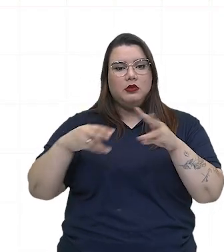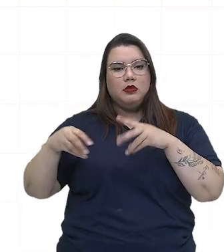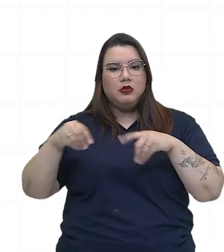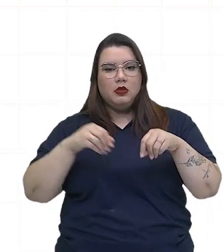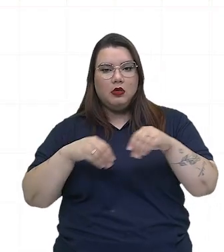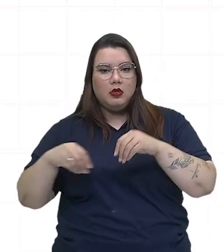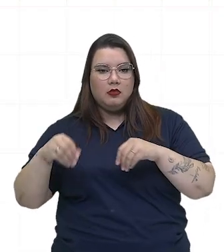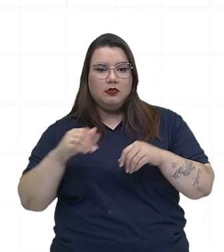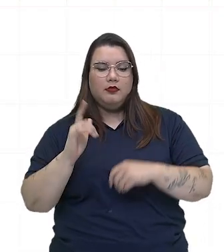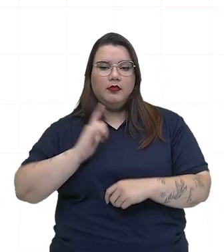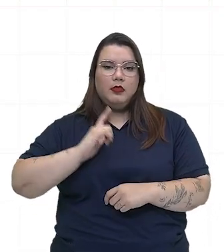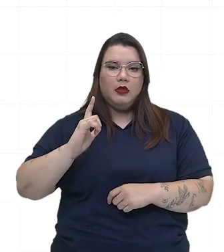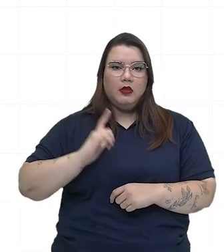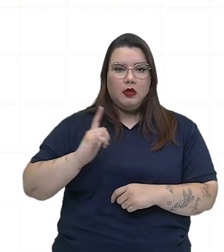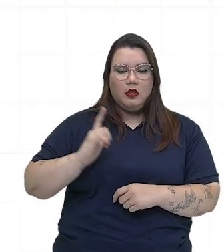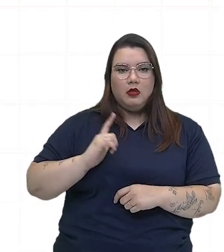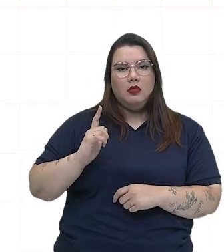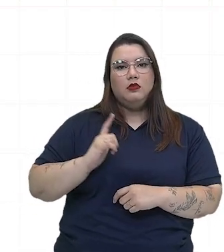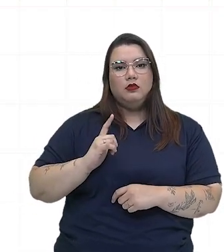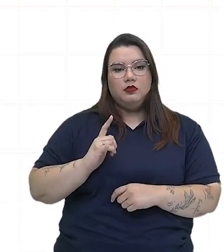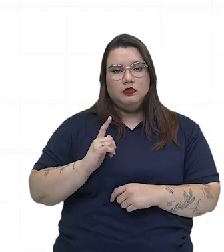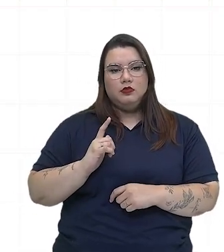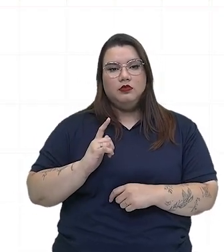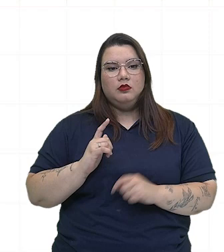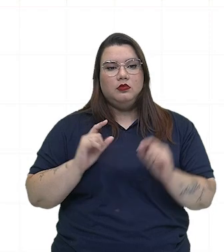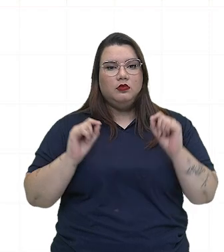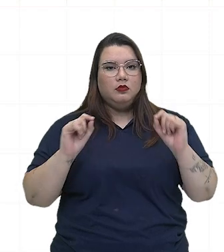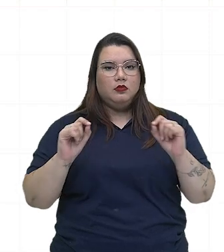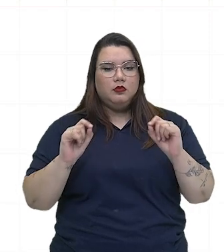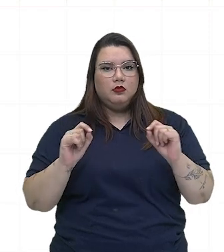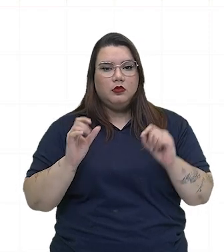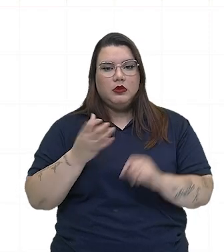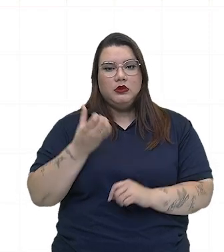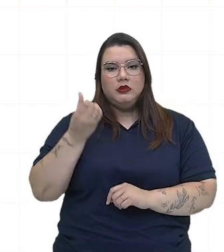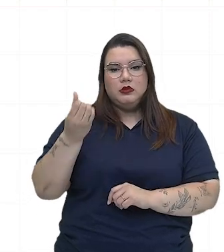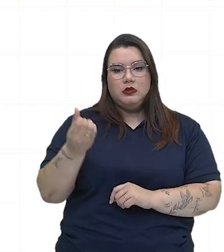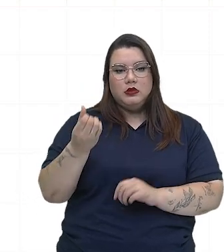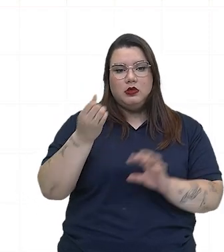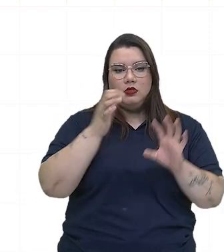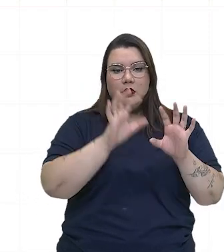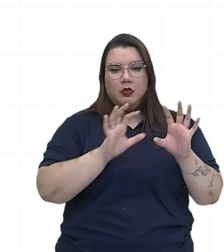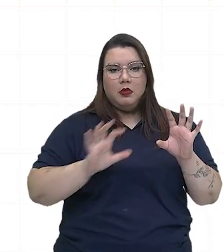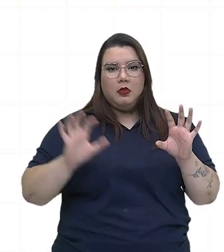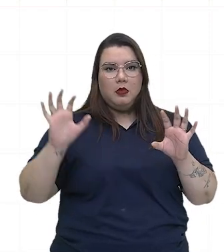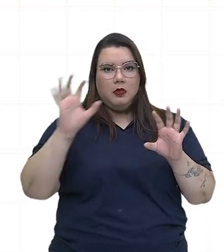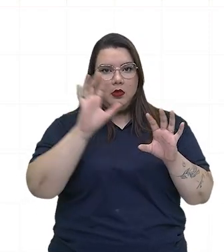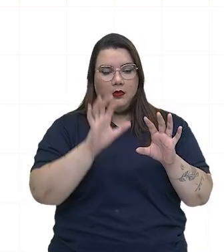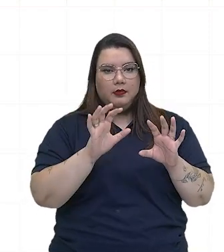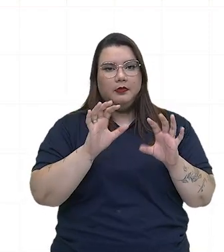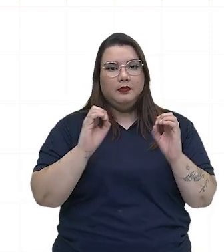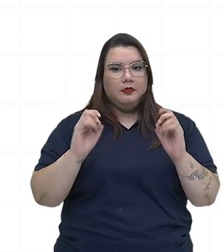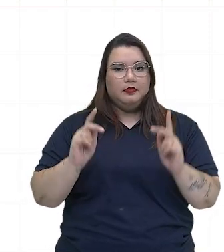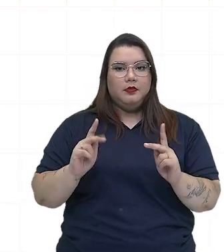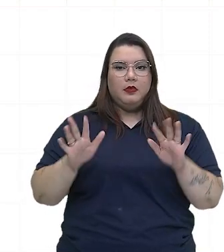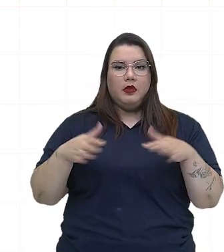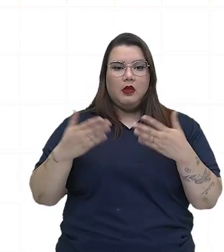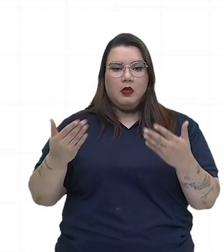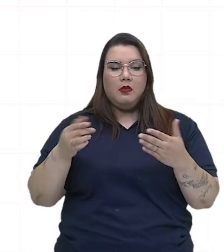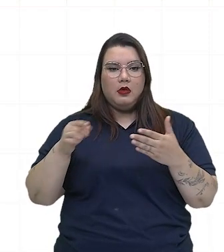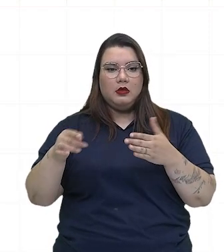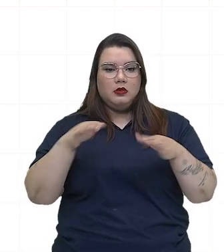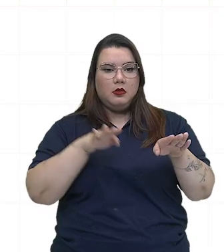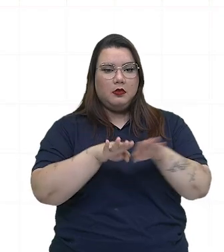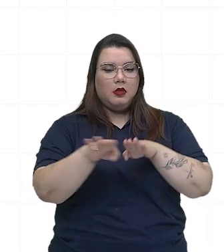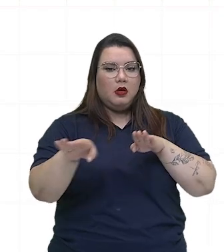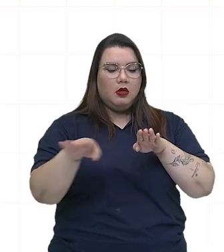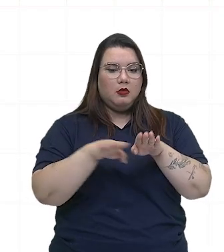terra, né, onde nós temos aí os nossos 6 continentes. Então, essas placas continentais,